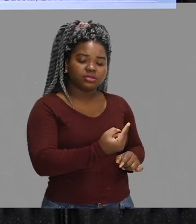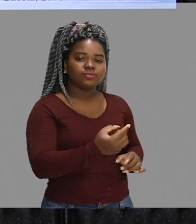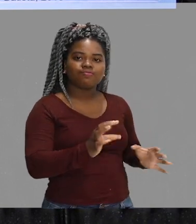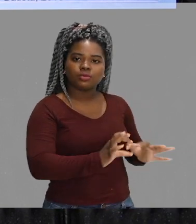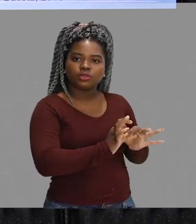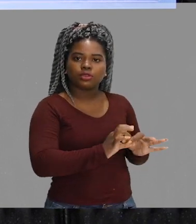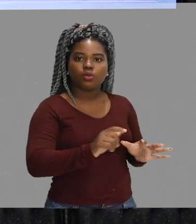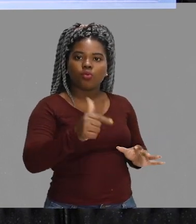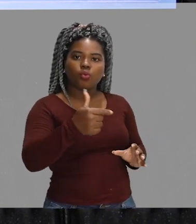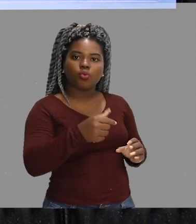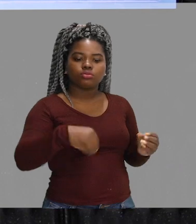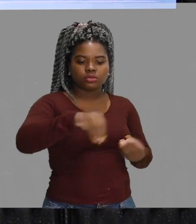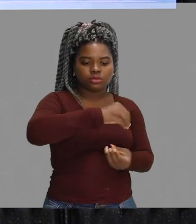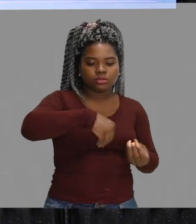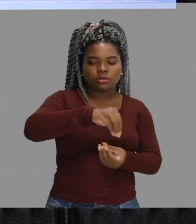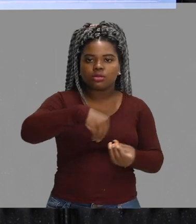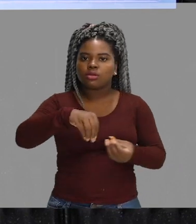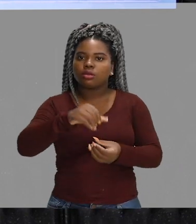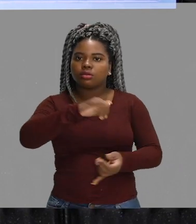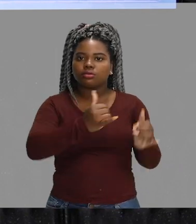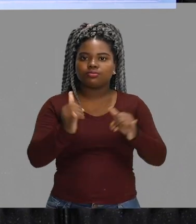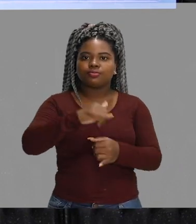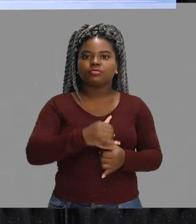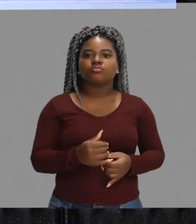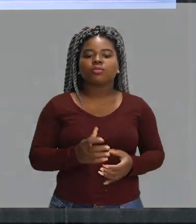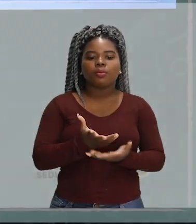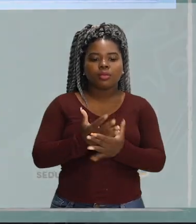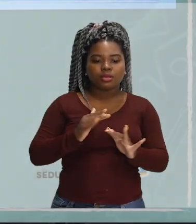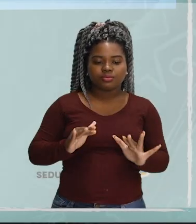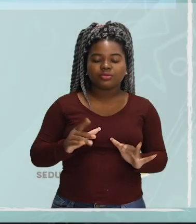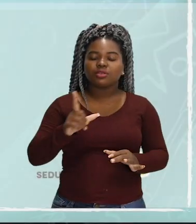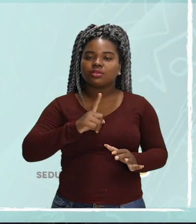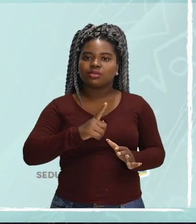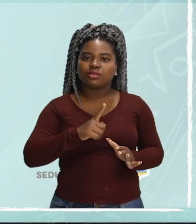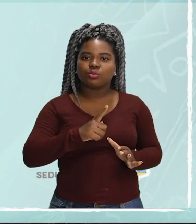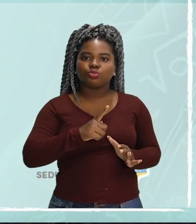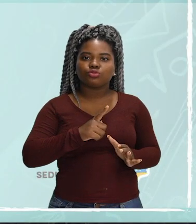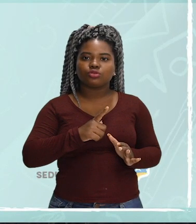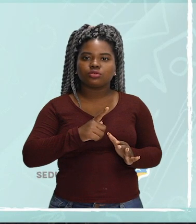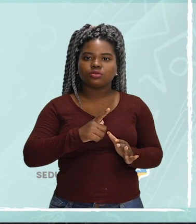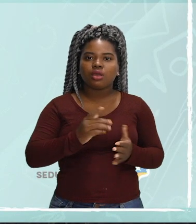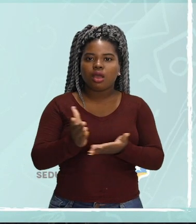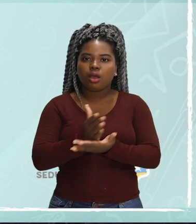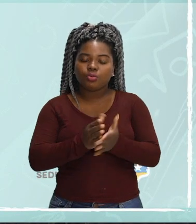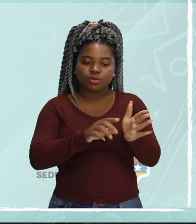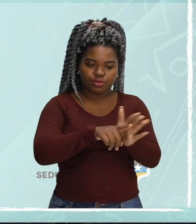os elementos que vão terminar no subnível S, certo? As últimas